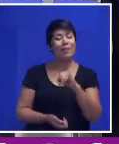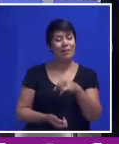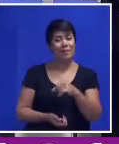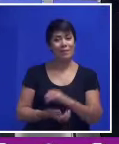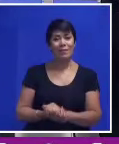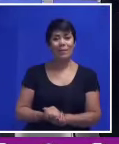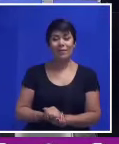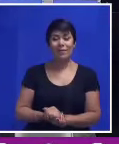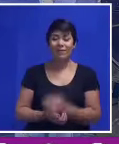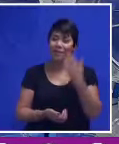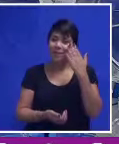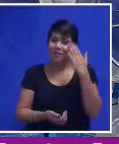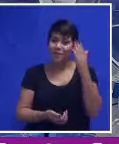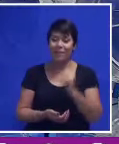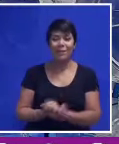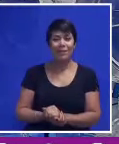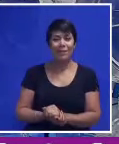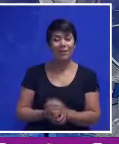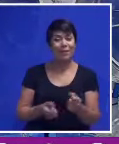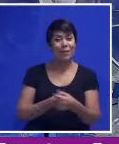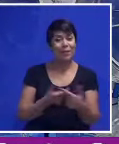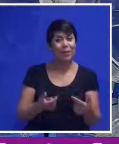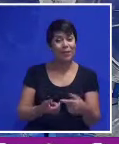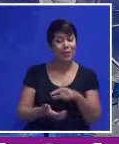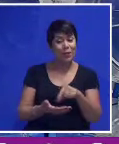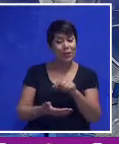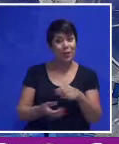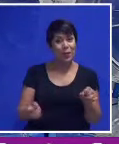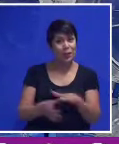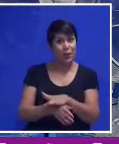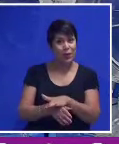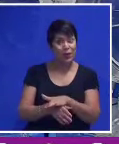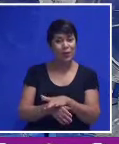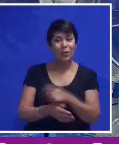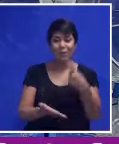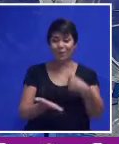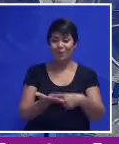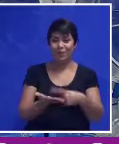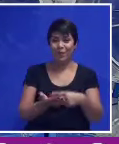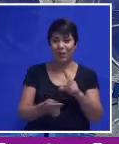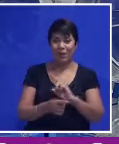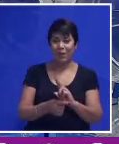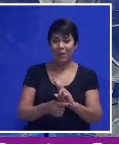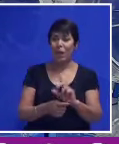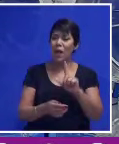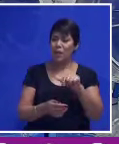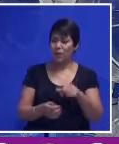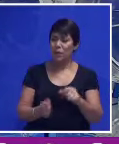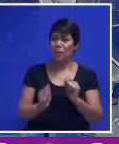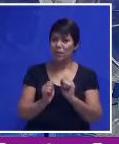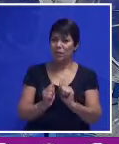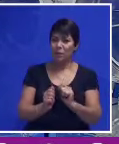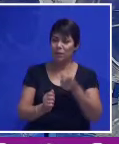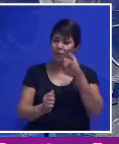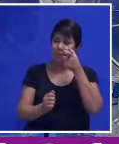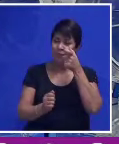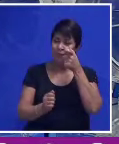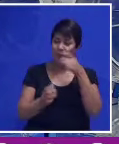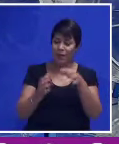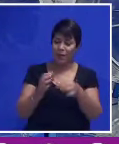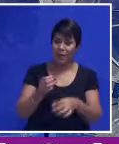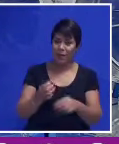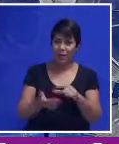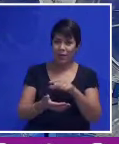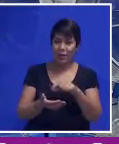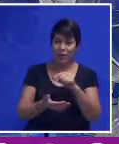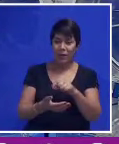Sim, confirmo. Muito obrigada. Sorteio realizado e validado pelos nossos auditores. Daqui a pouco você pode conferir todos os detalhes